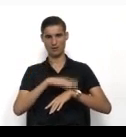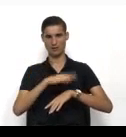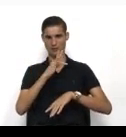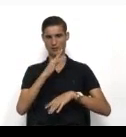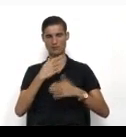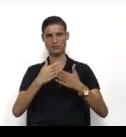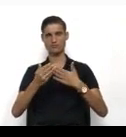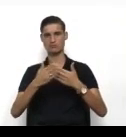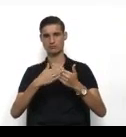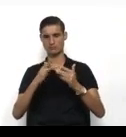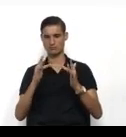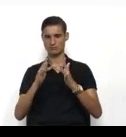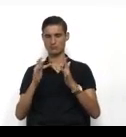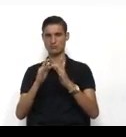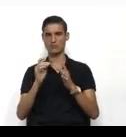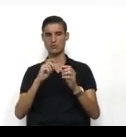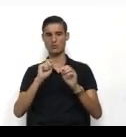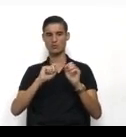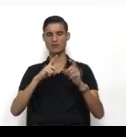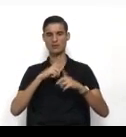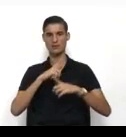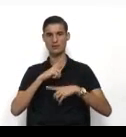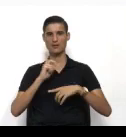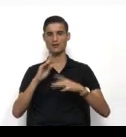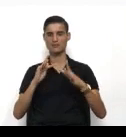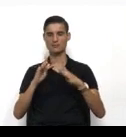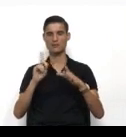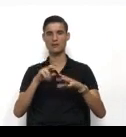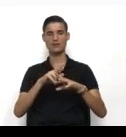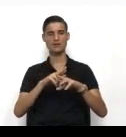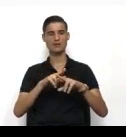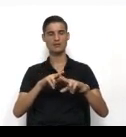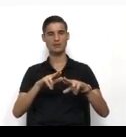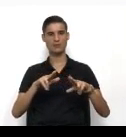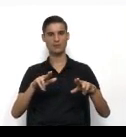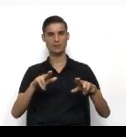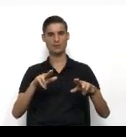qualquer aqui, considerando esse tempo, e isso vai ser igual